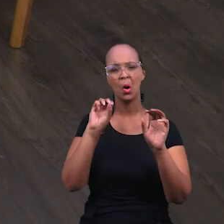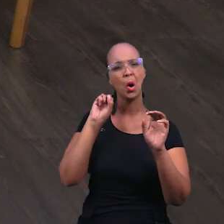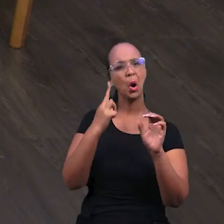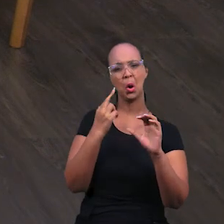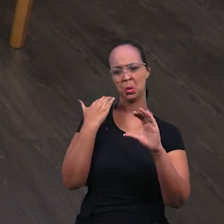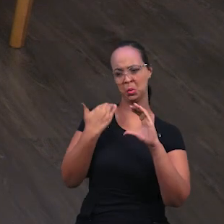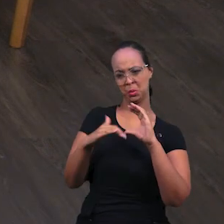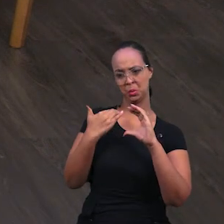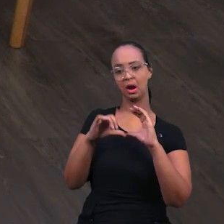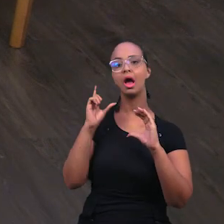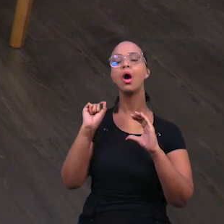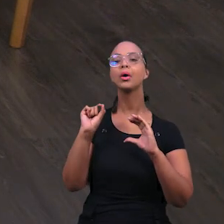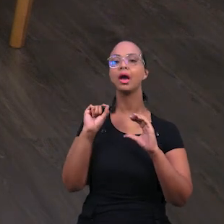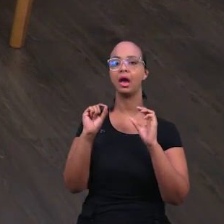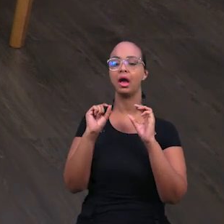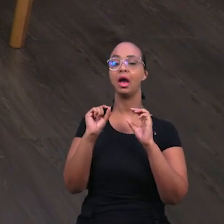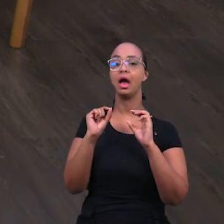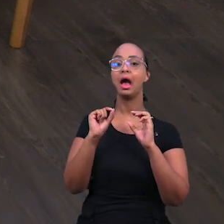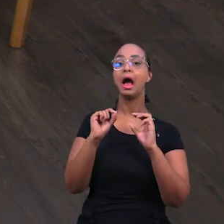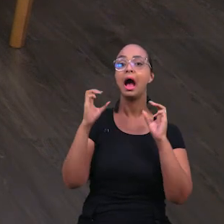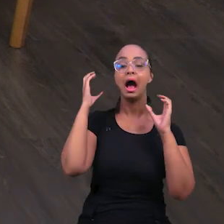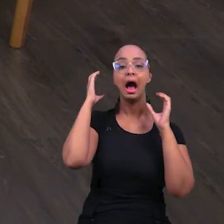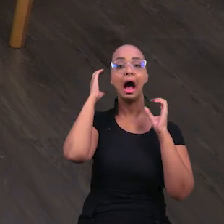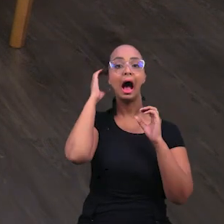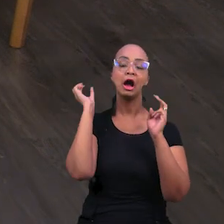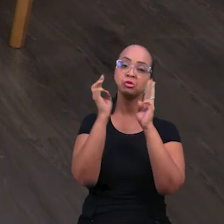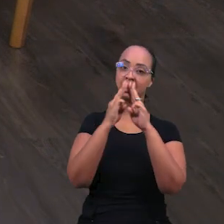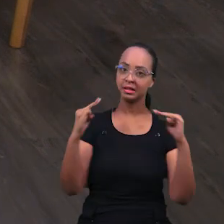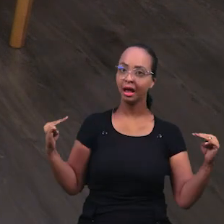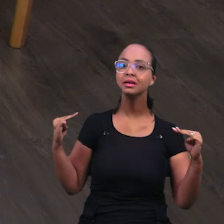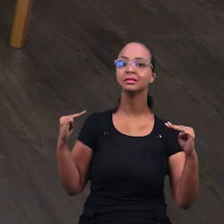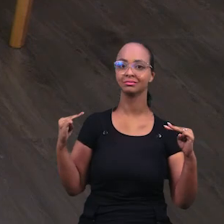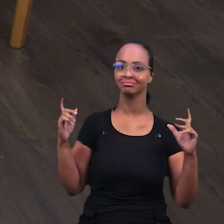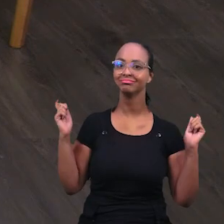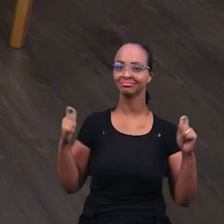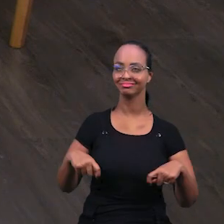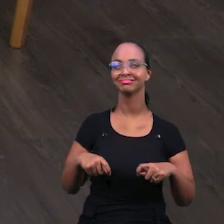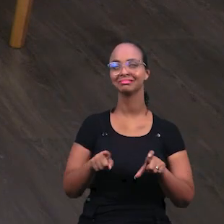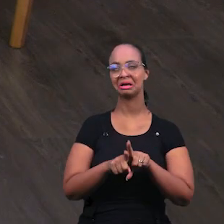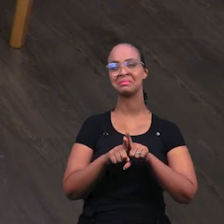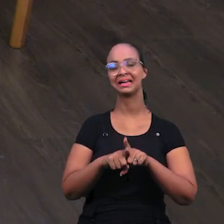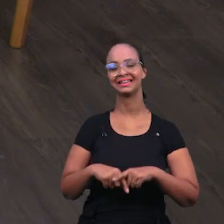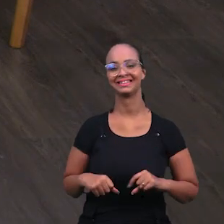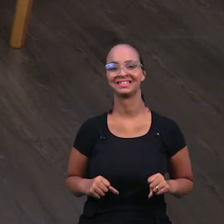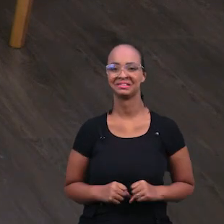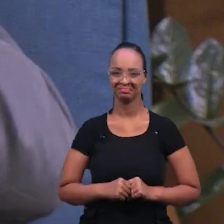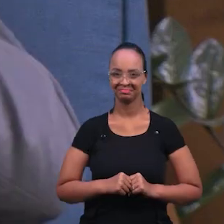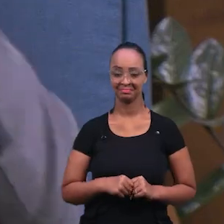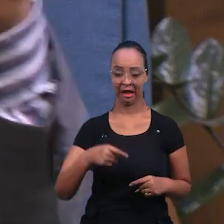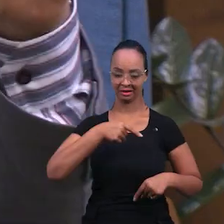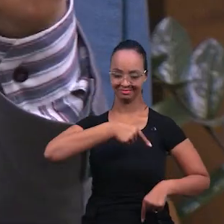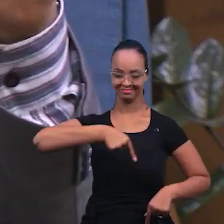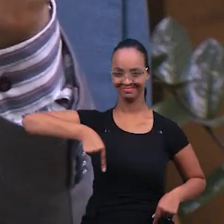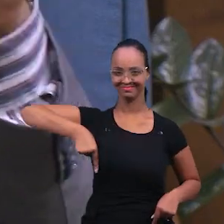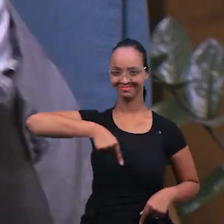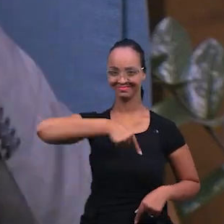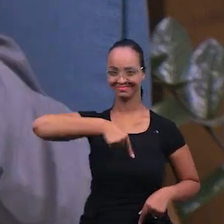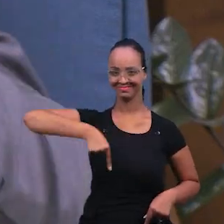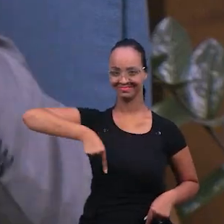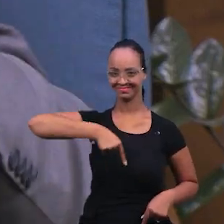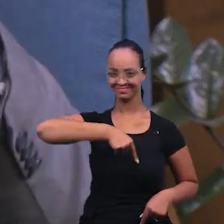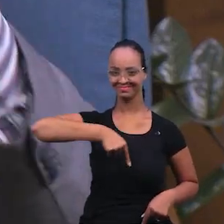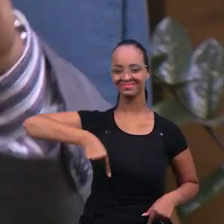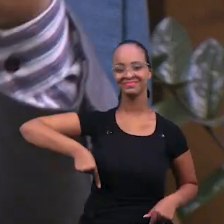possa ser... Da Rádio Manaim. Da Rádio Manaim. contato@radiomanaim.com.br. Exatamente. Perfeito. Então tá aí, tá escrito aqui embaixo,